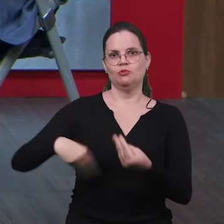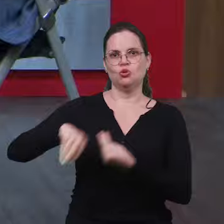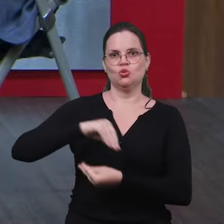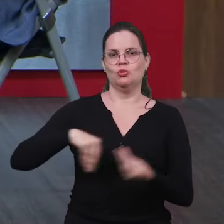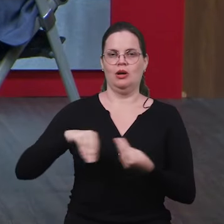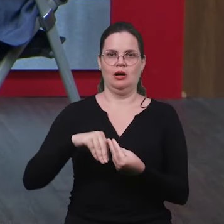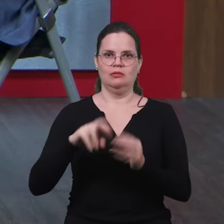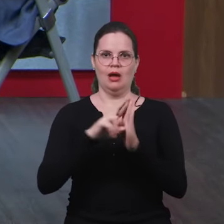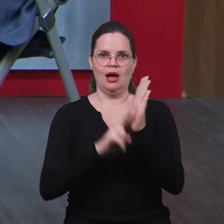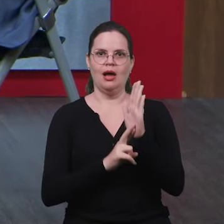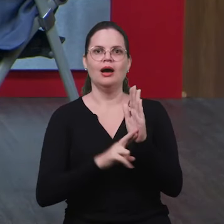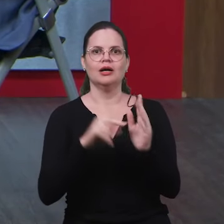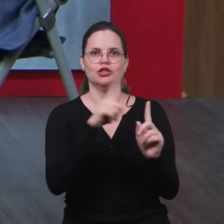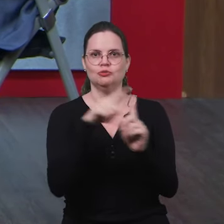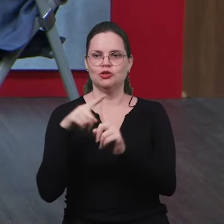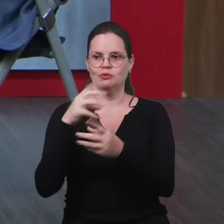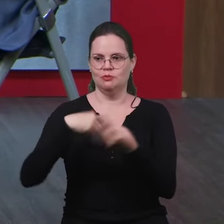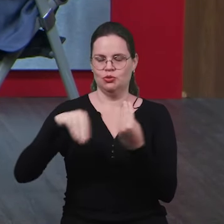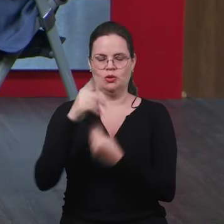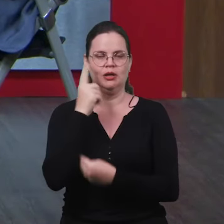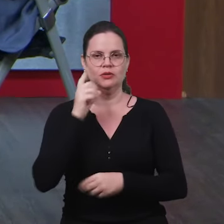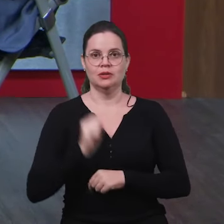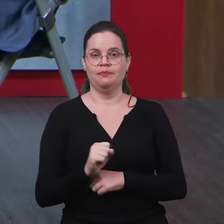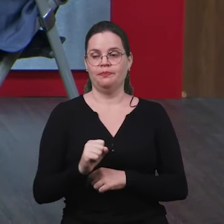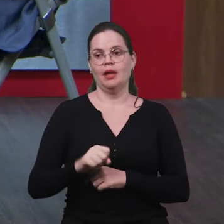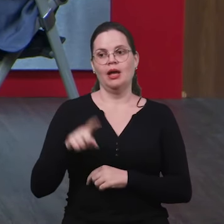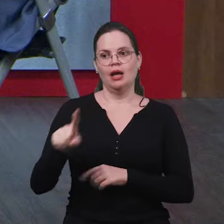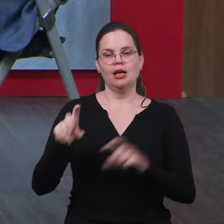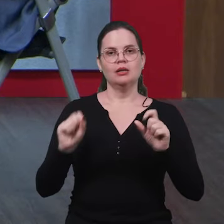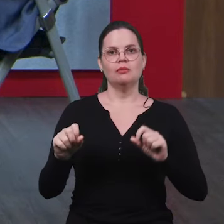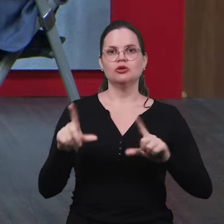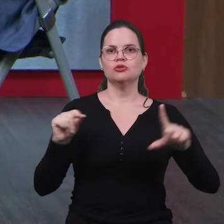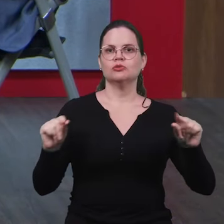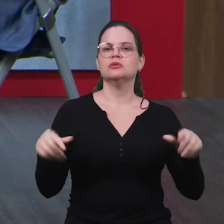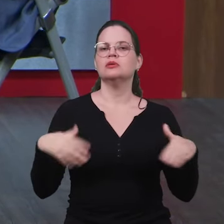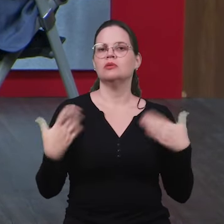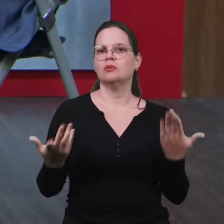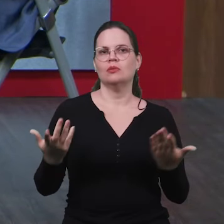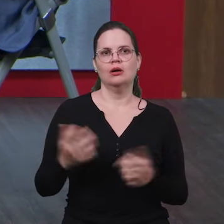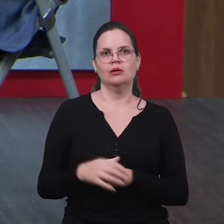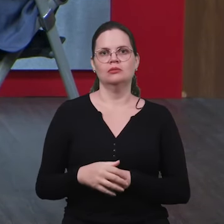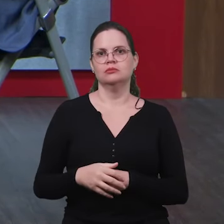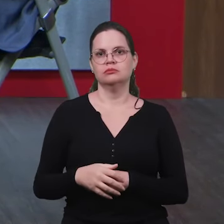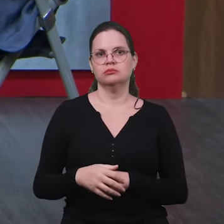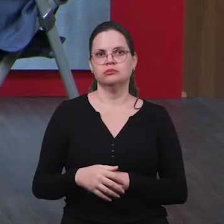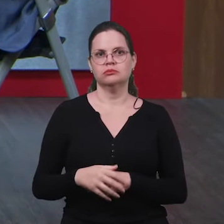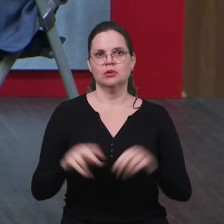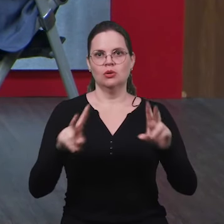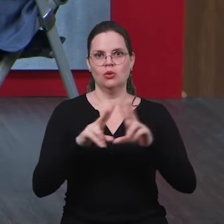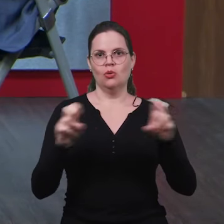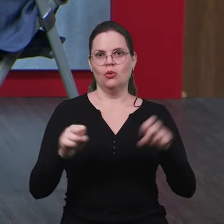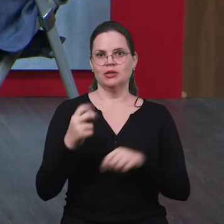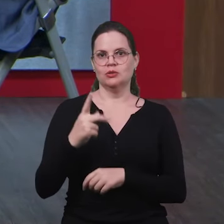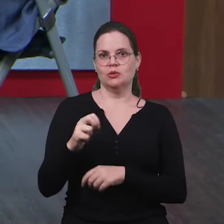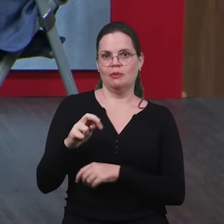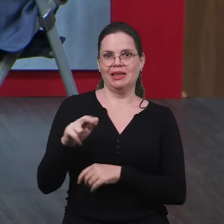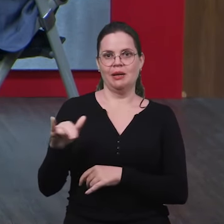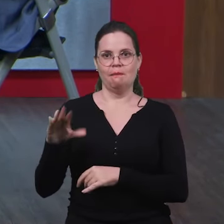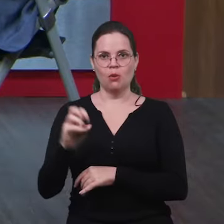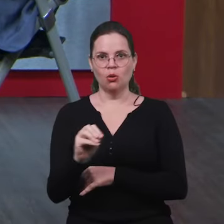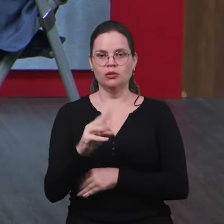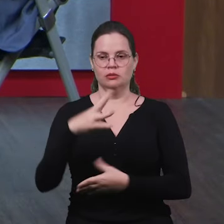Como seria isso? Como seria? Ele escolhe, ele tem ali a liberdade para dispor como é que ele quer que a questão patrimonial seja tratada